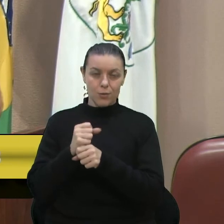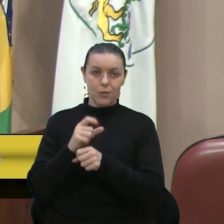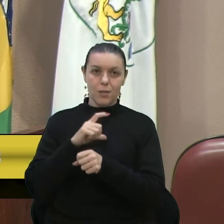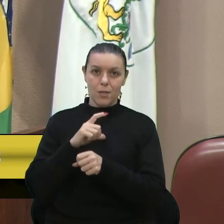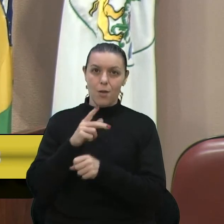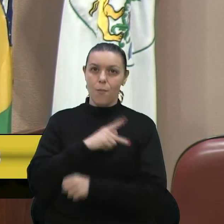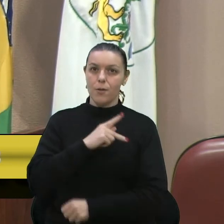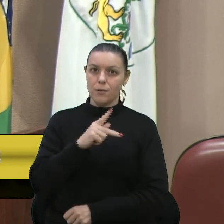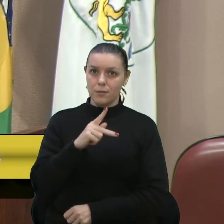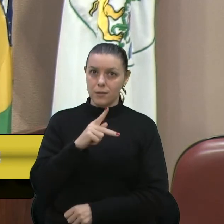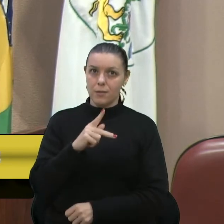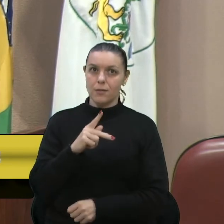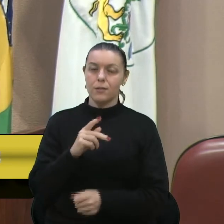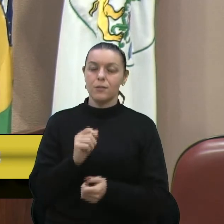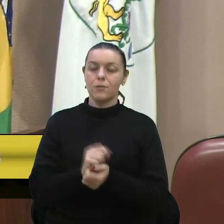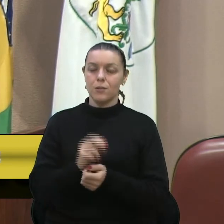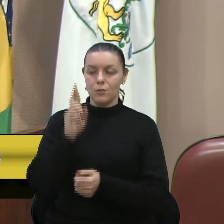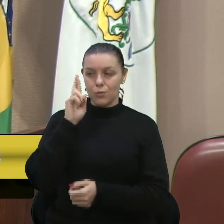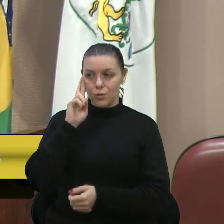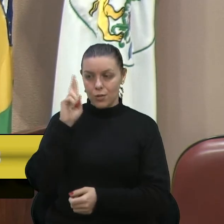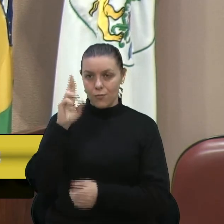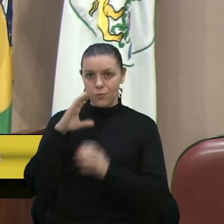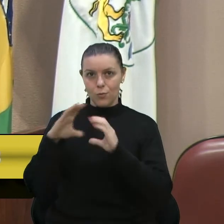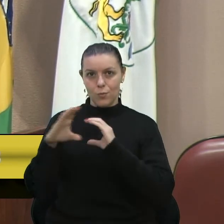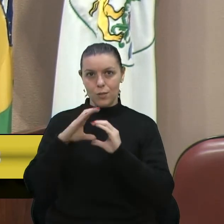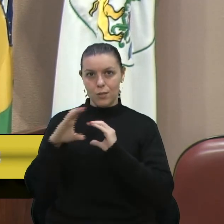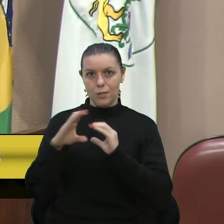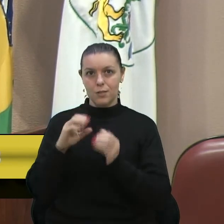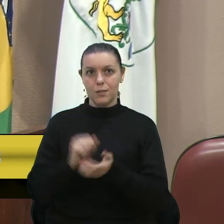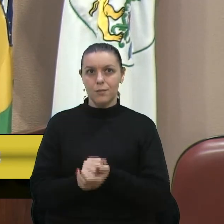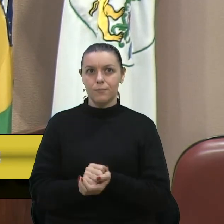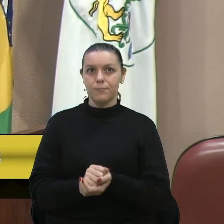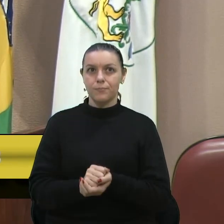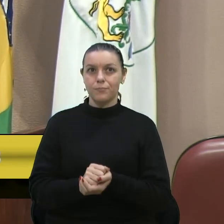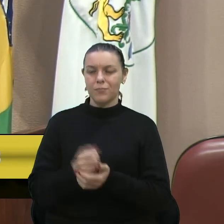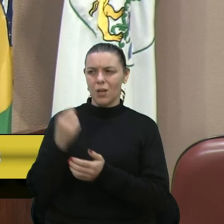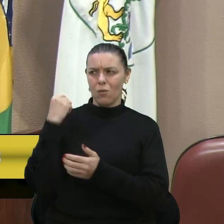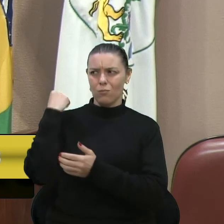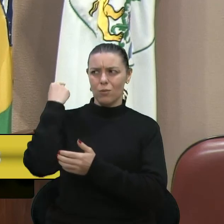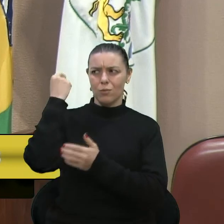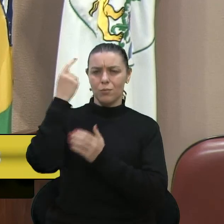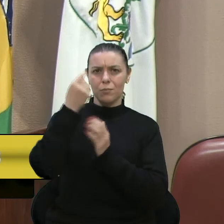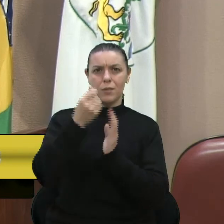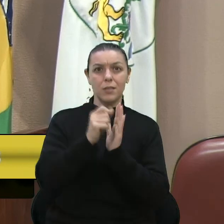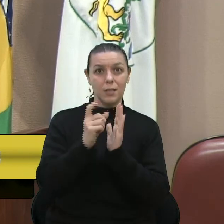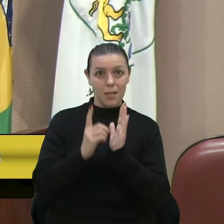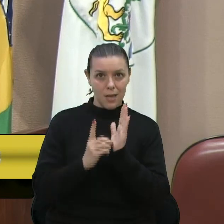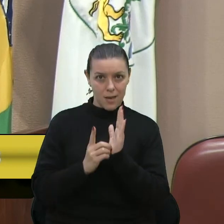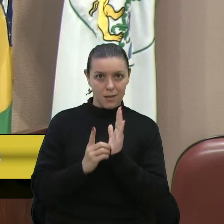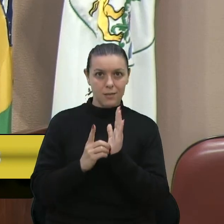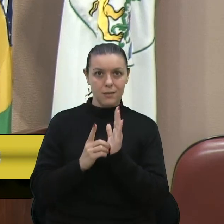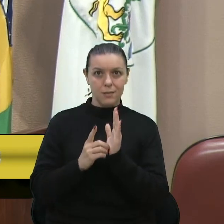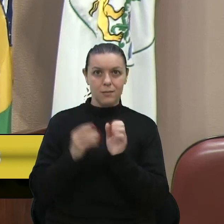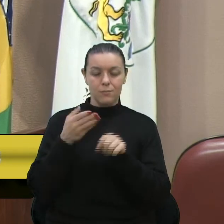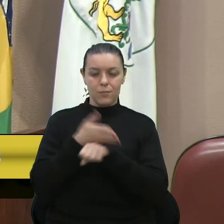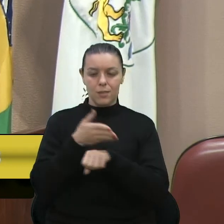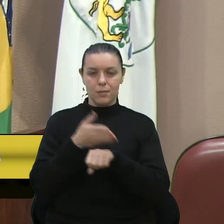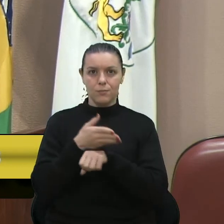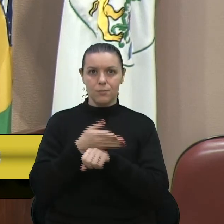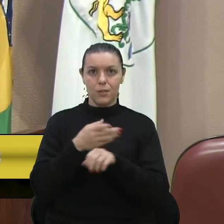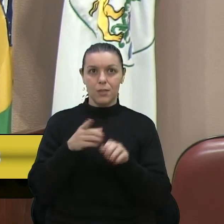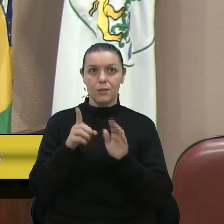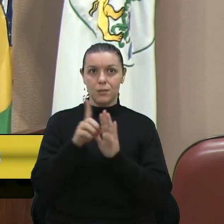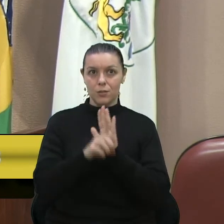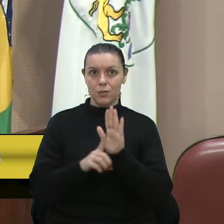chefe de comunicação, que diz o seguinte: durante décadas frequentei o Legislativo. Dele guardo